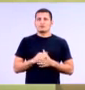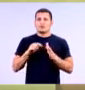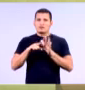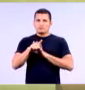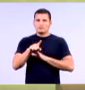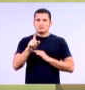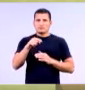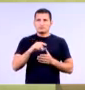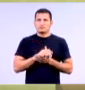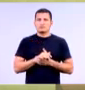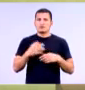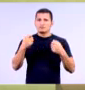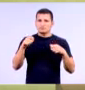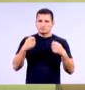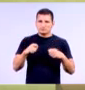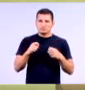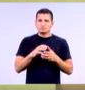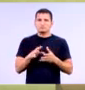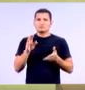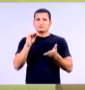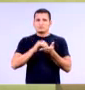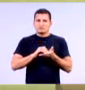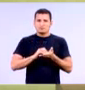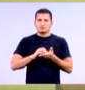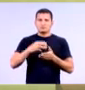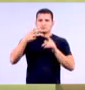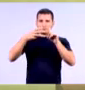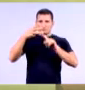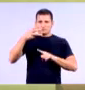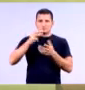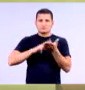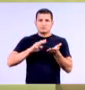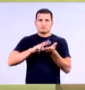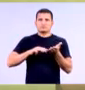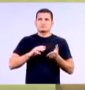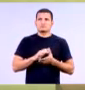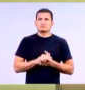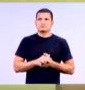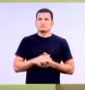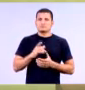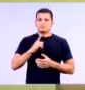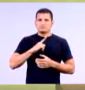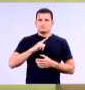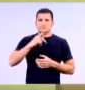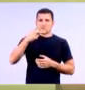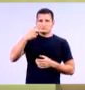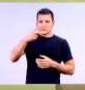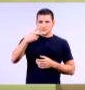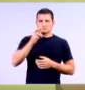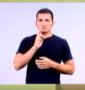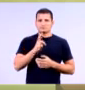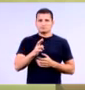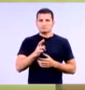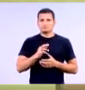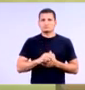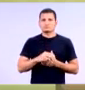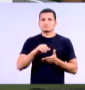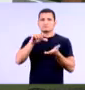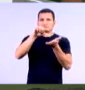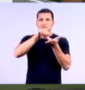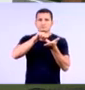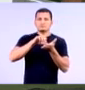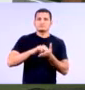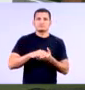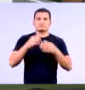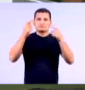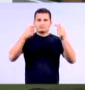é, realmente se faz necessário a implementação desses três métodos? E aqui eu tenho duas respostas dos polos para essa primeira